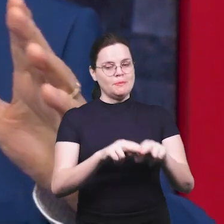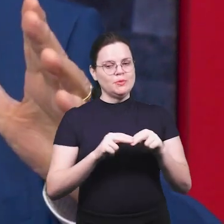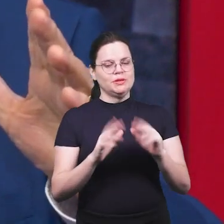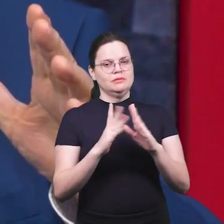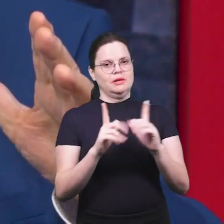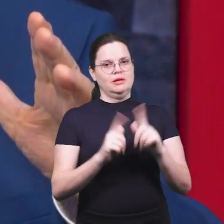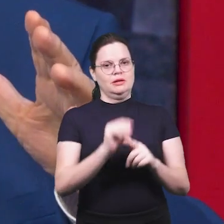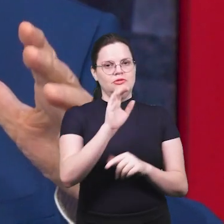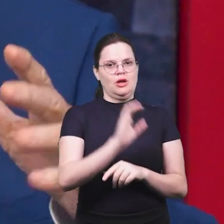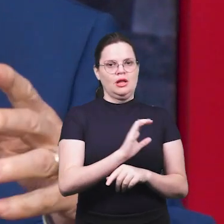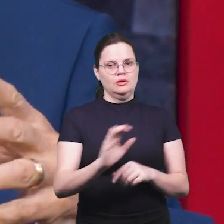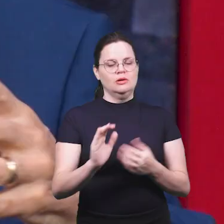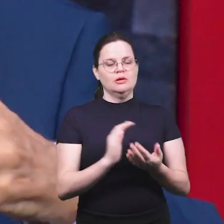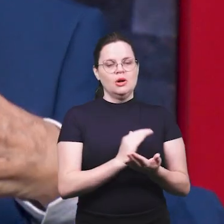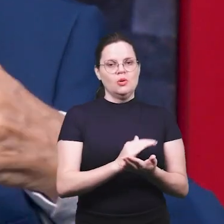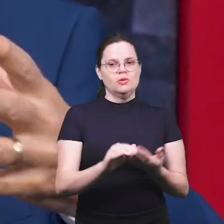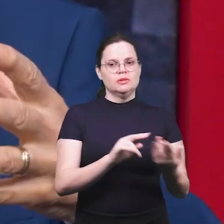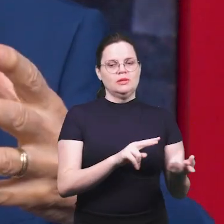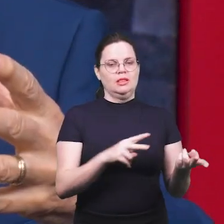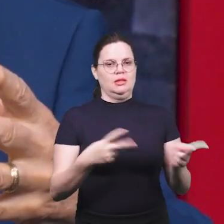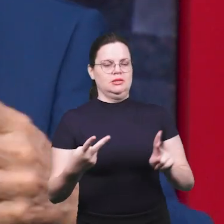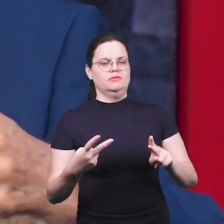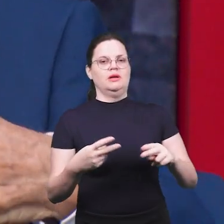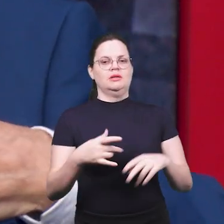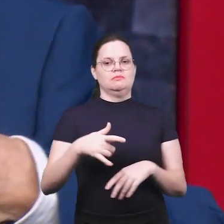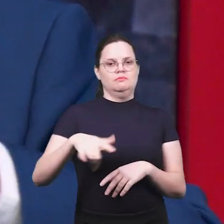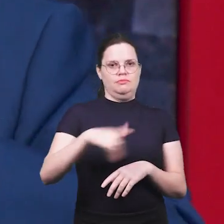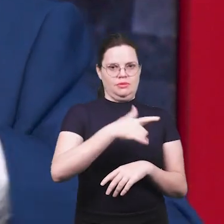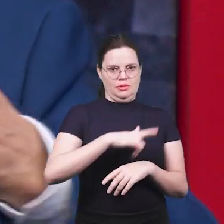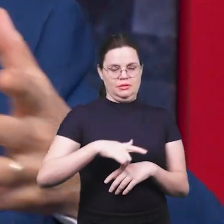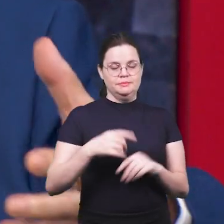Foi explicado aqui que a Igreja,